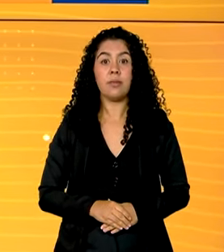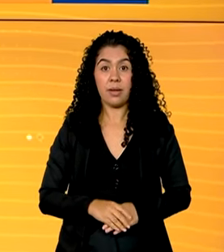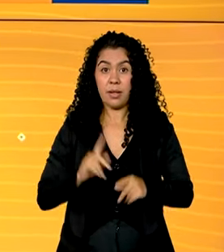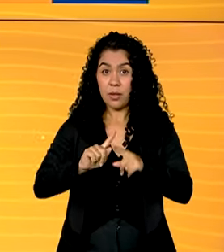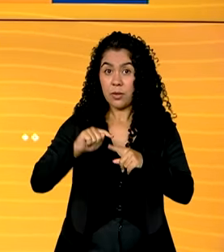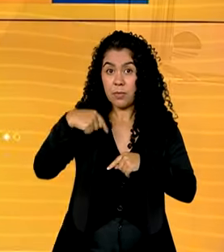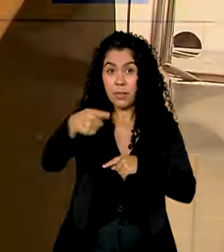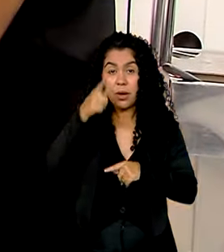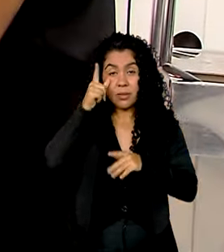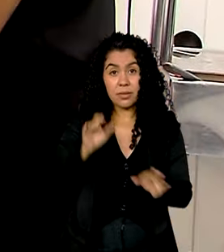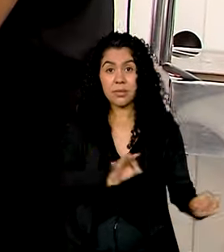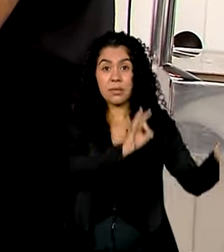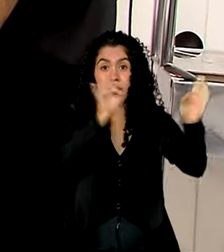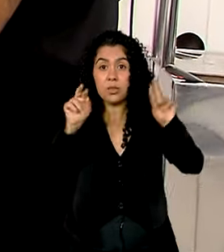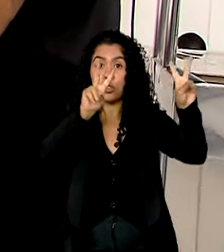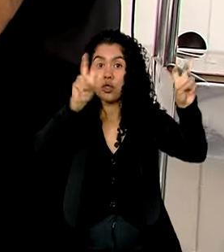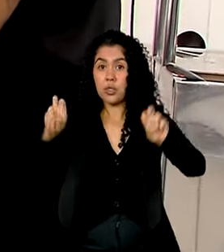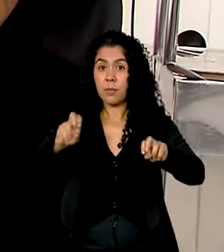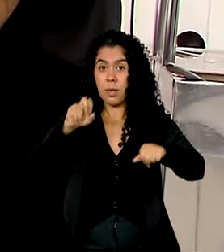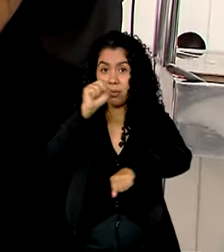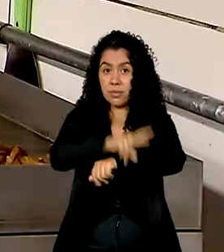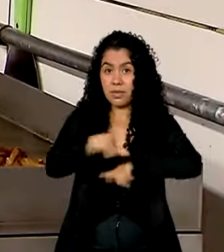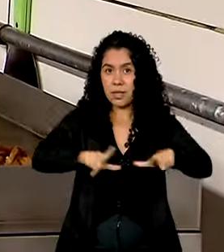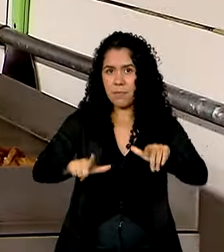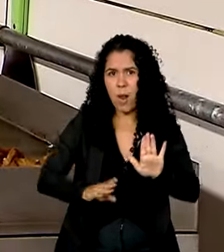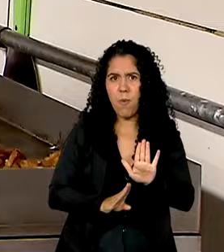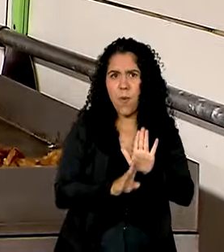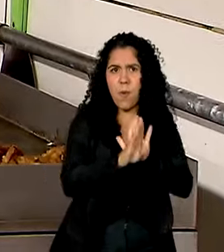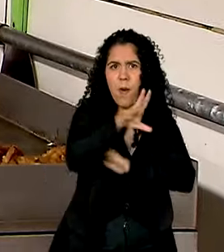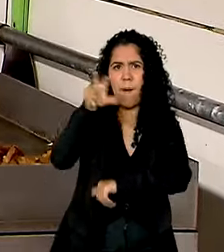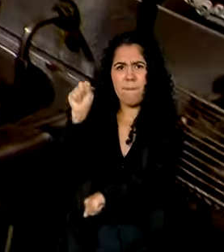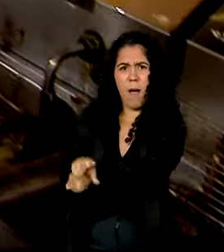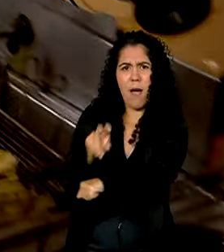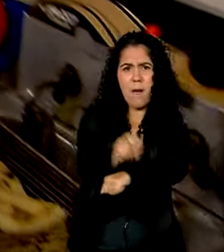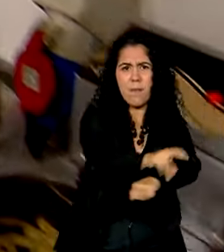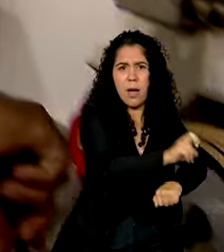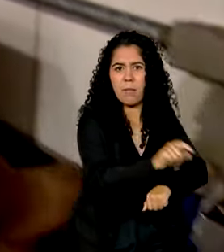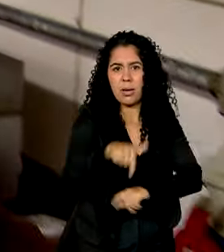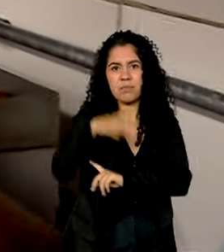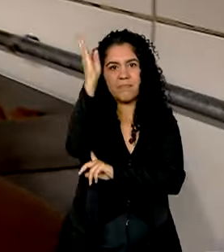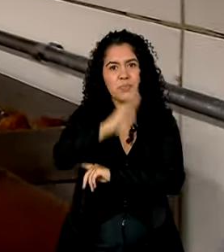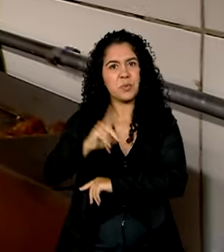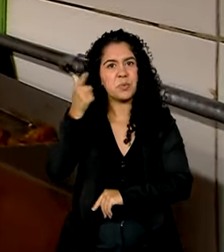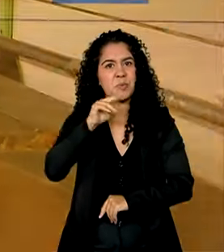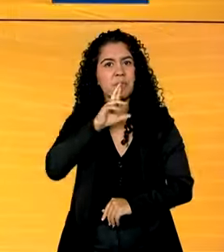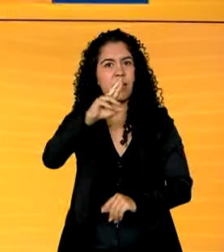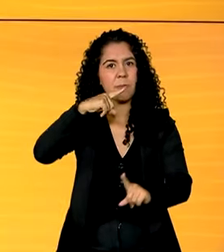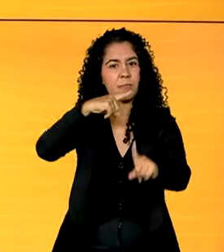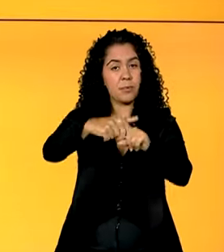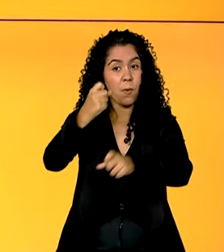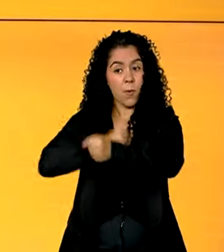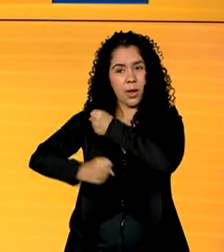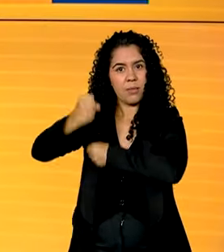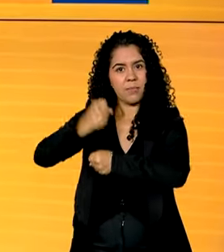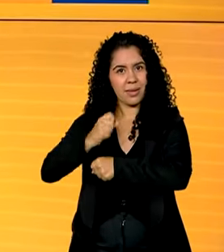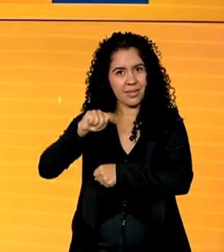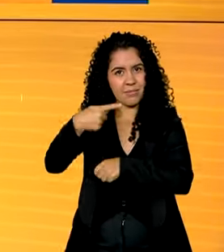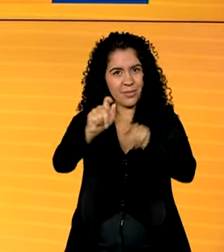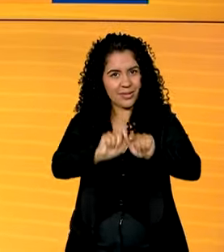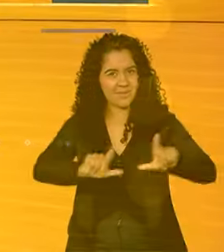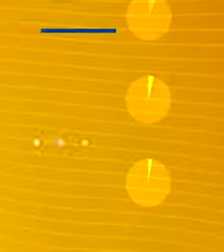Veja a seguir, mercado de trabalho aquecido. Brasil bateu recorde de pessoas ocupadas no ano passado. A gente volta em